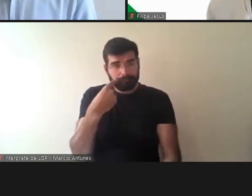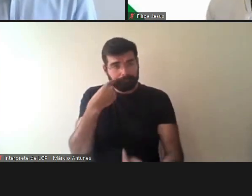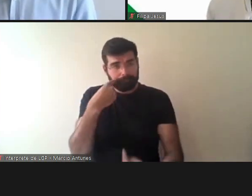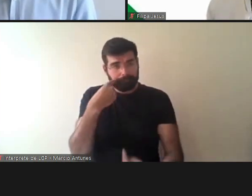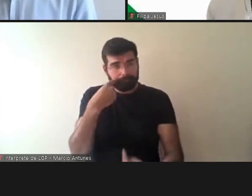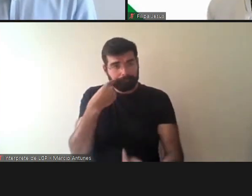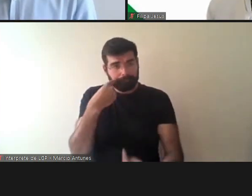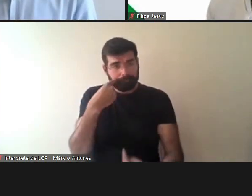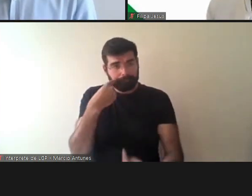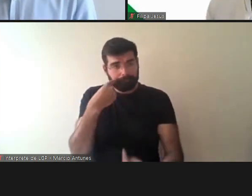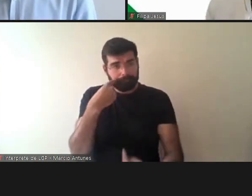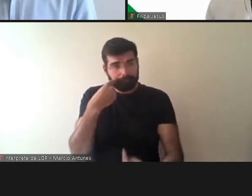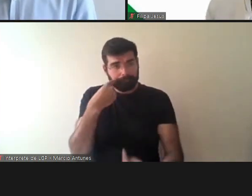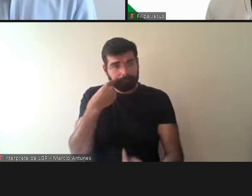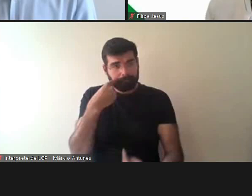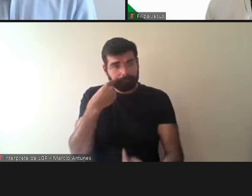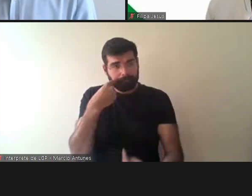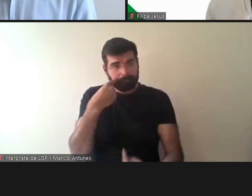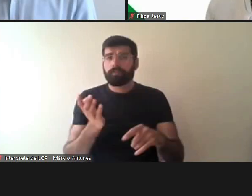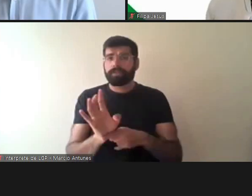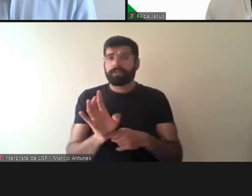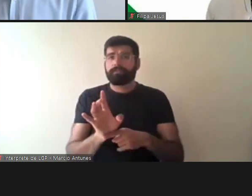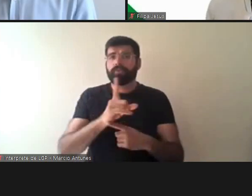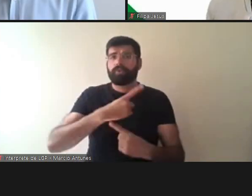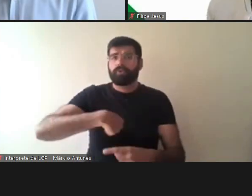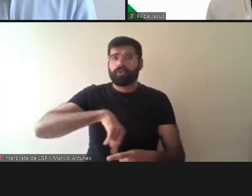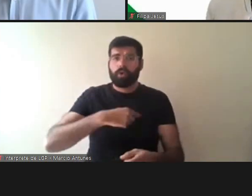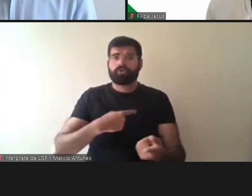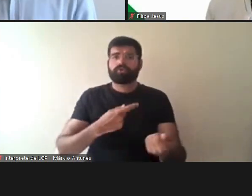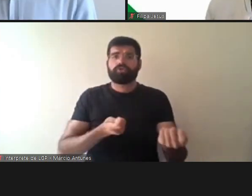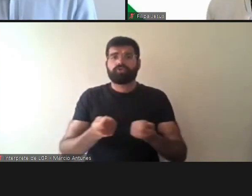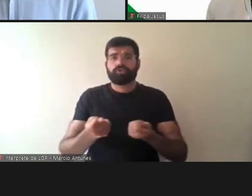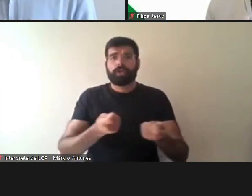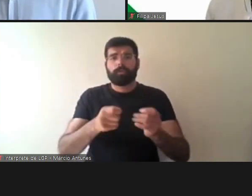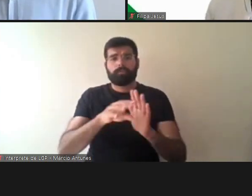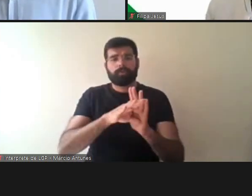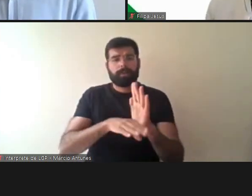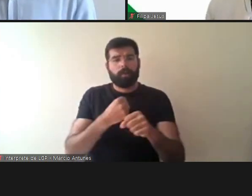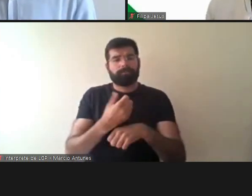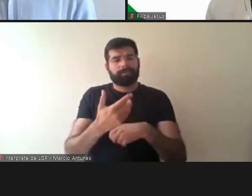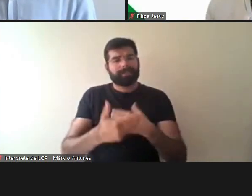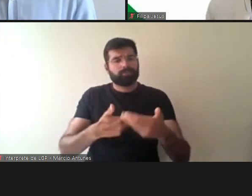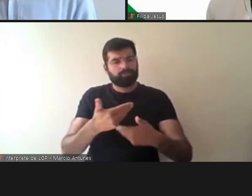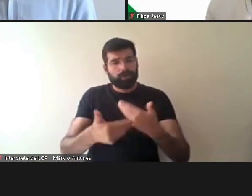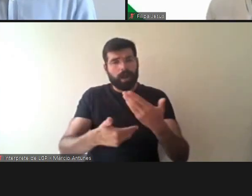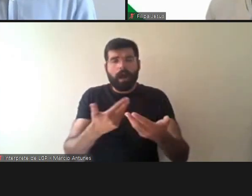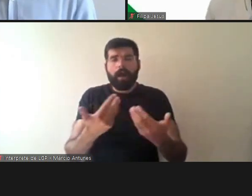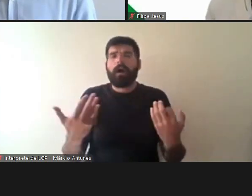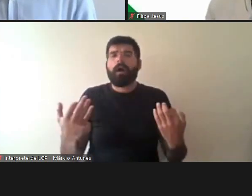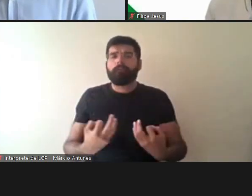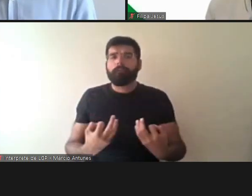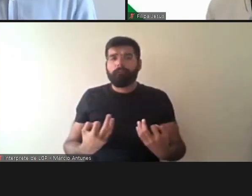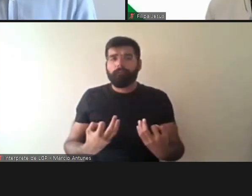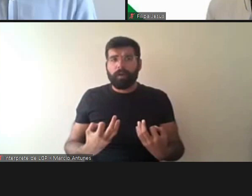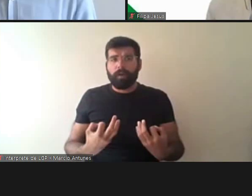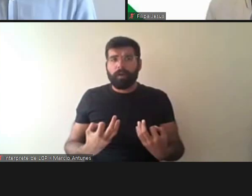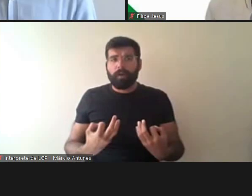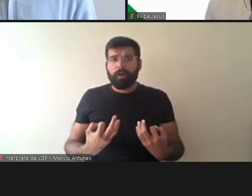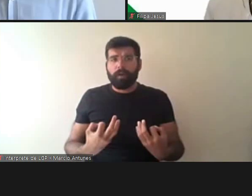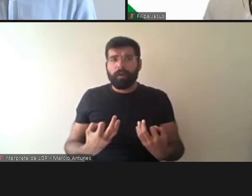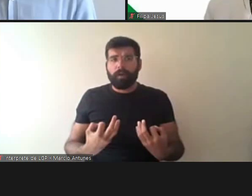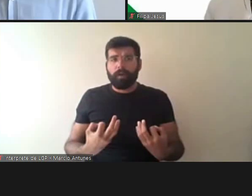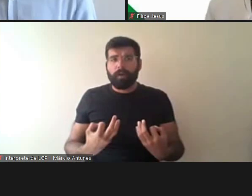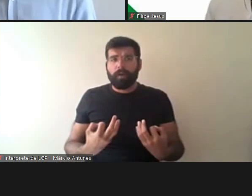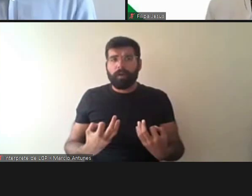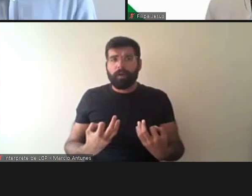gerimos um programa operacional que tem recurso fortíssimo a esse tipo de parcerias,